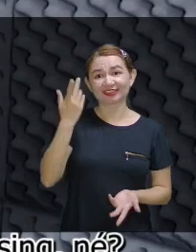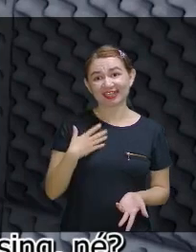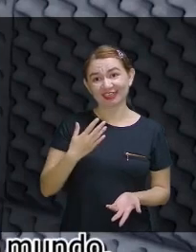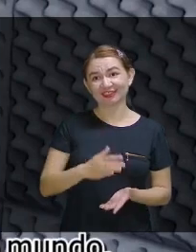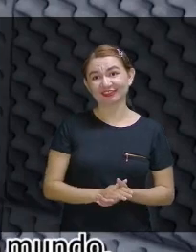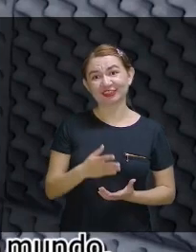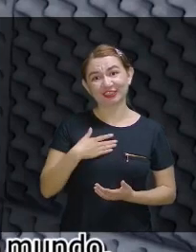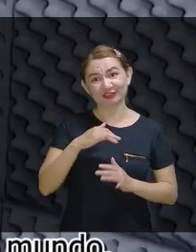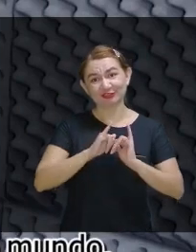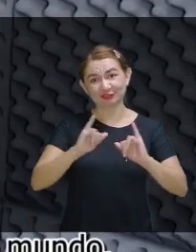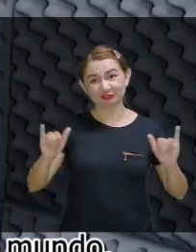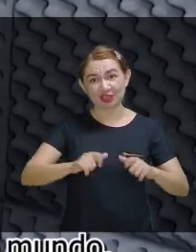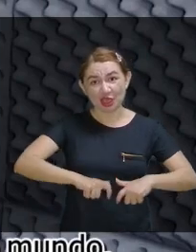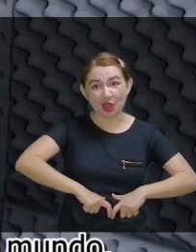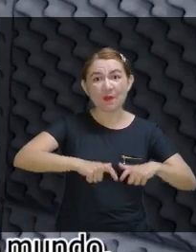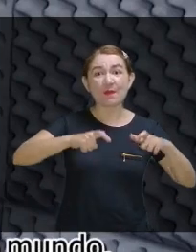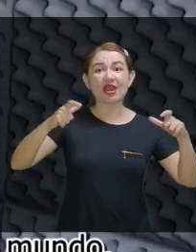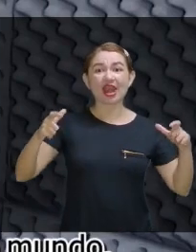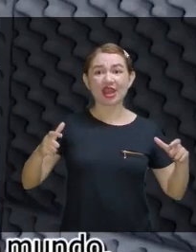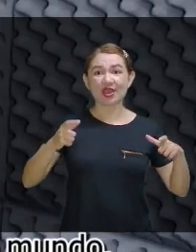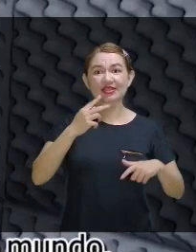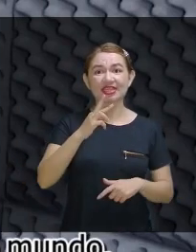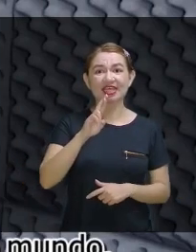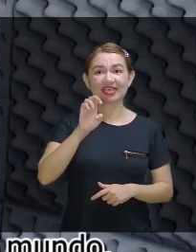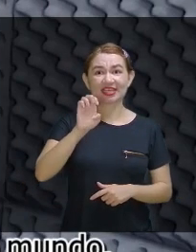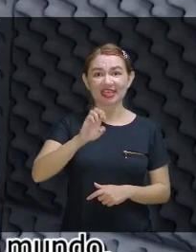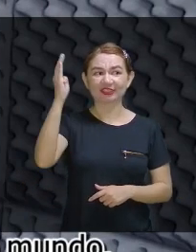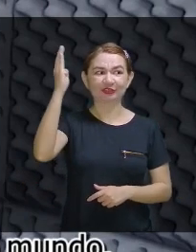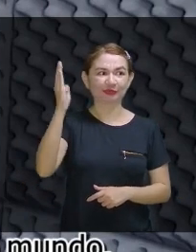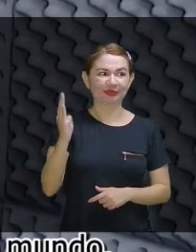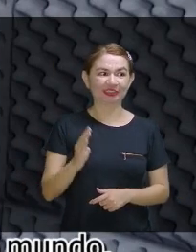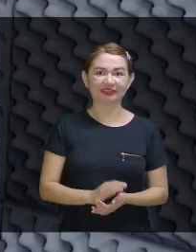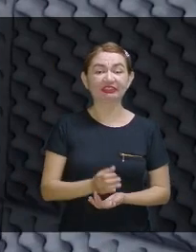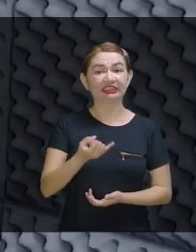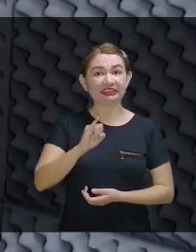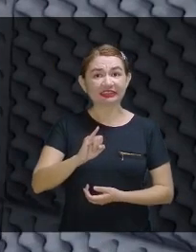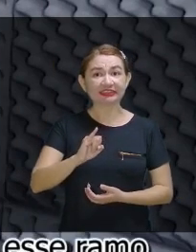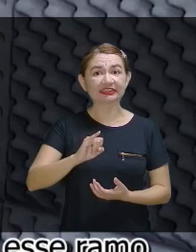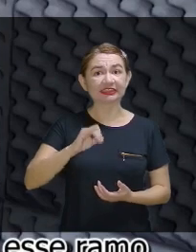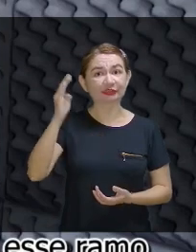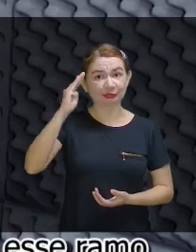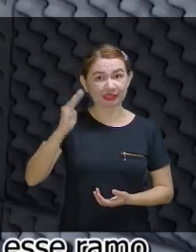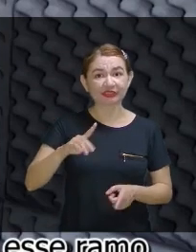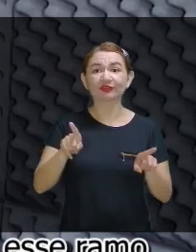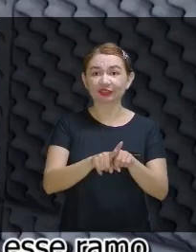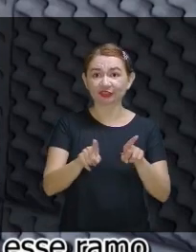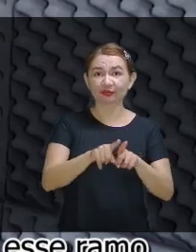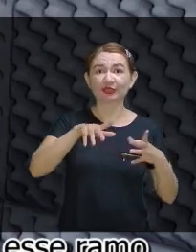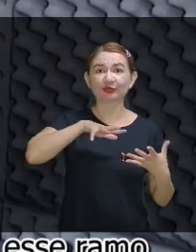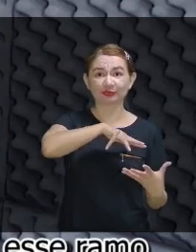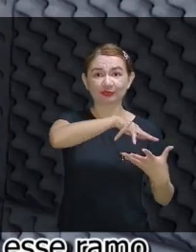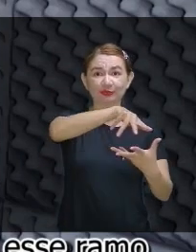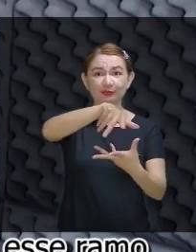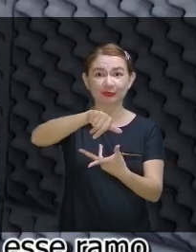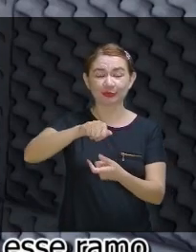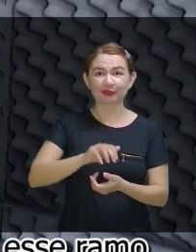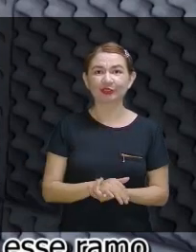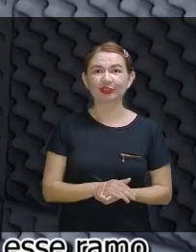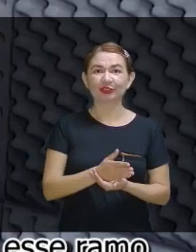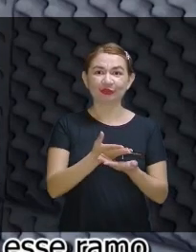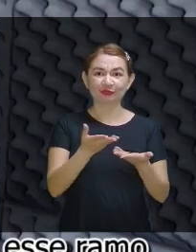merchandising, né? É o maior tribunal eleitoral do país, e se é do país, é do mundo. Porque saibam seus ouvintes,